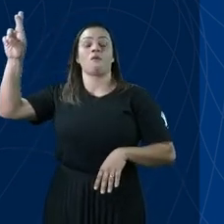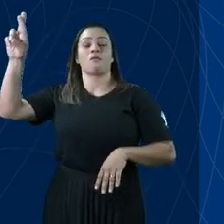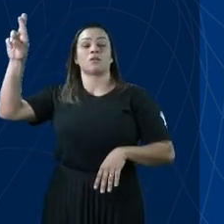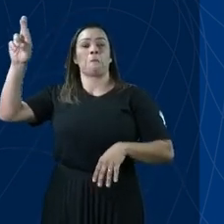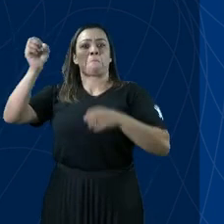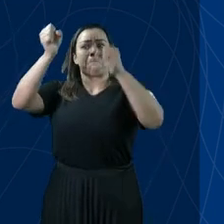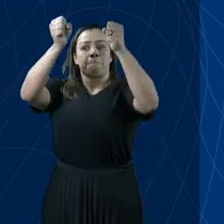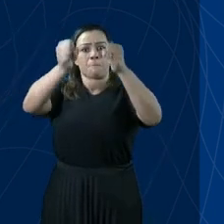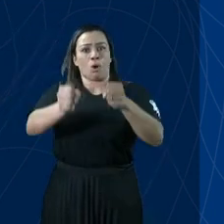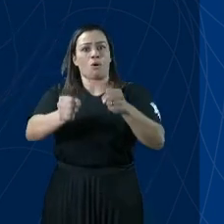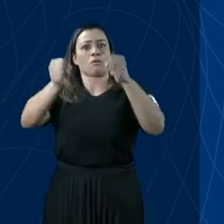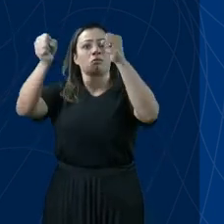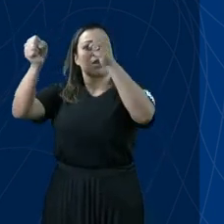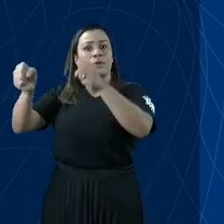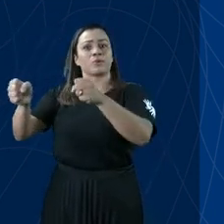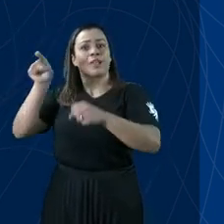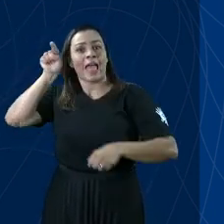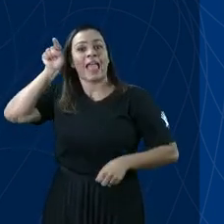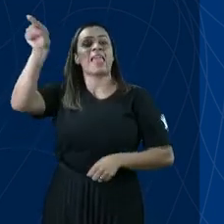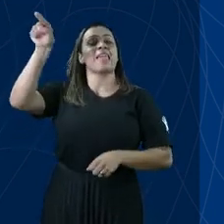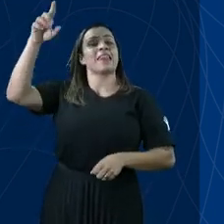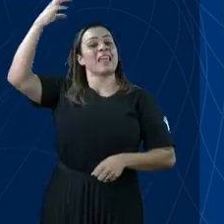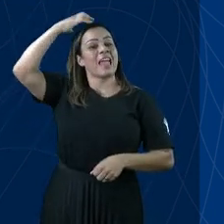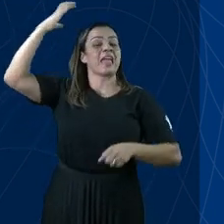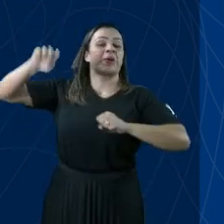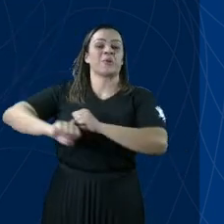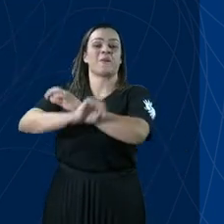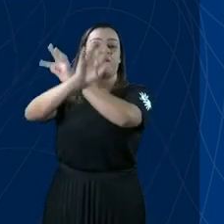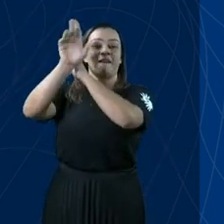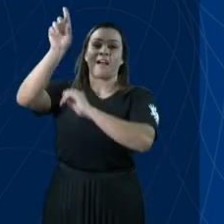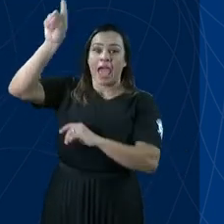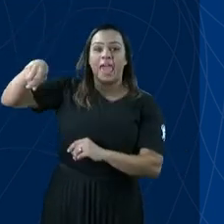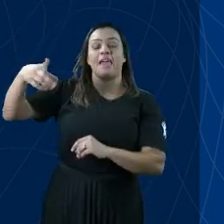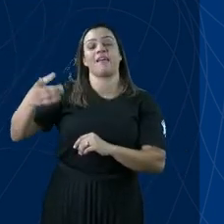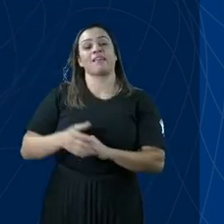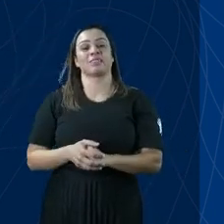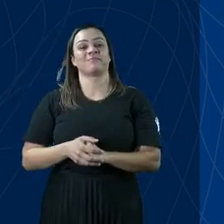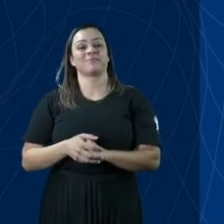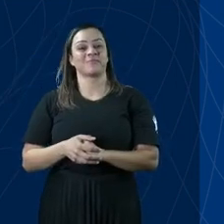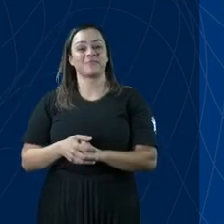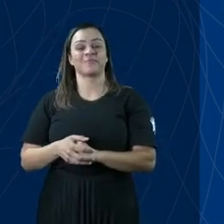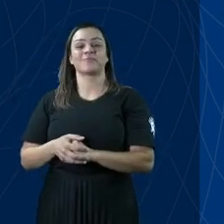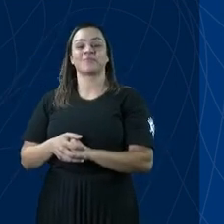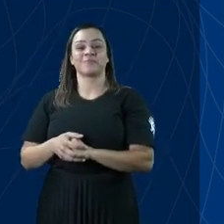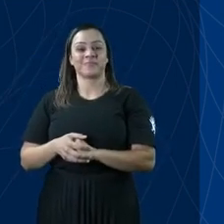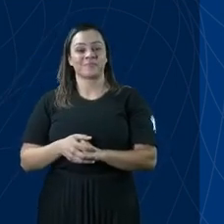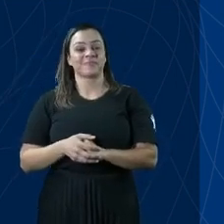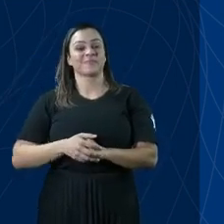Exércitos, Ele é o Rei da Glória.